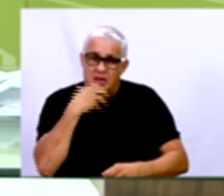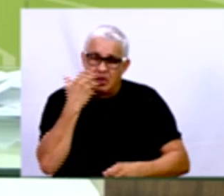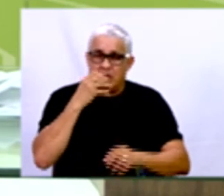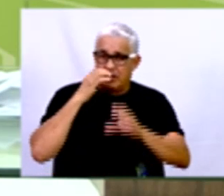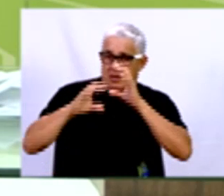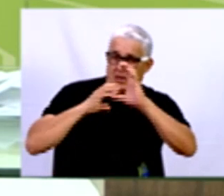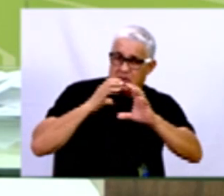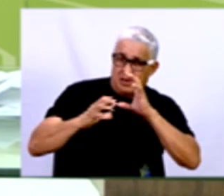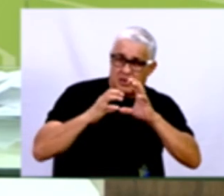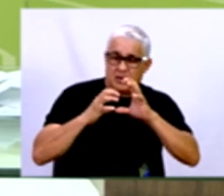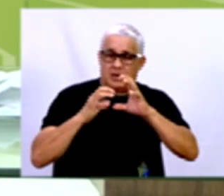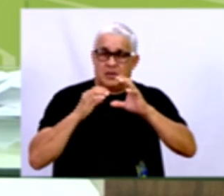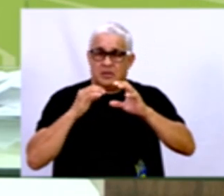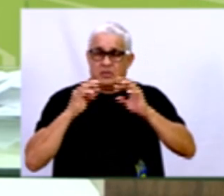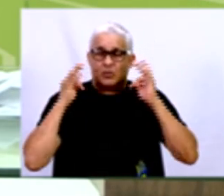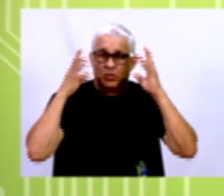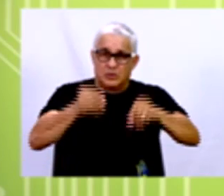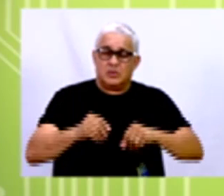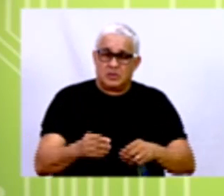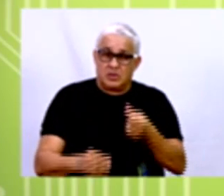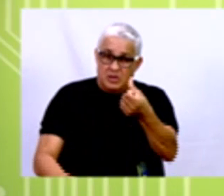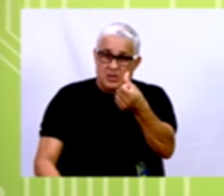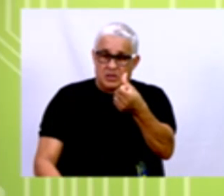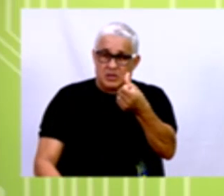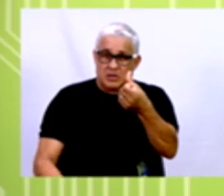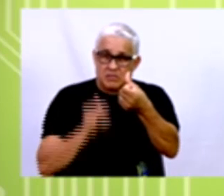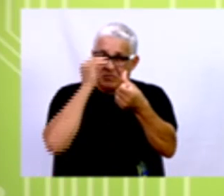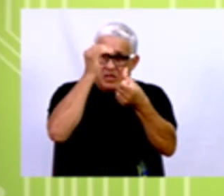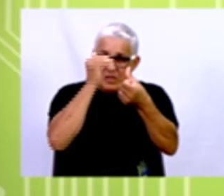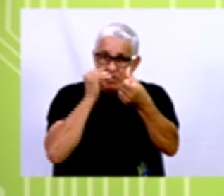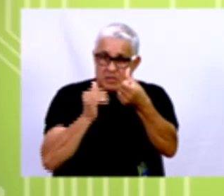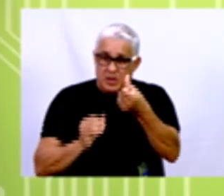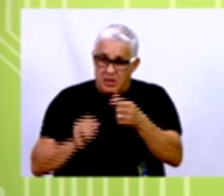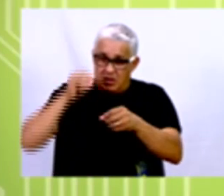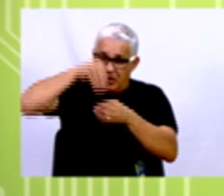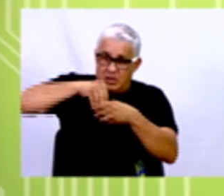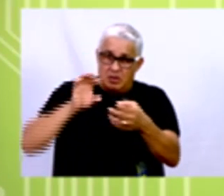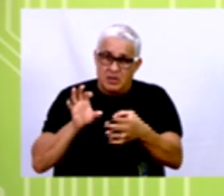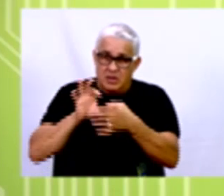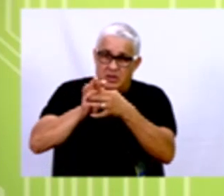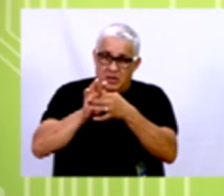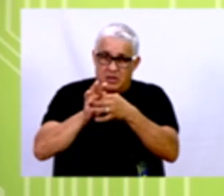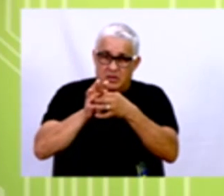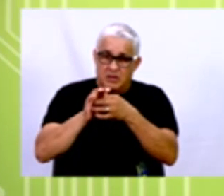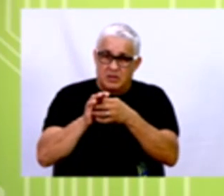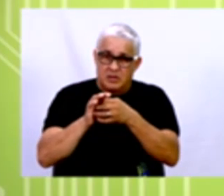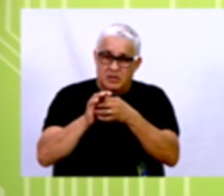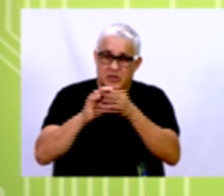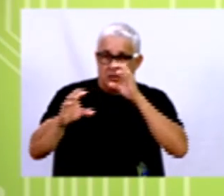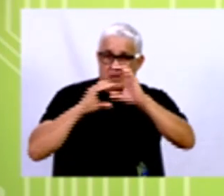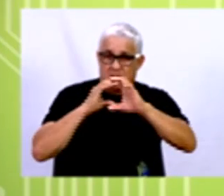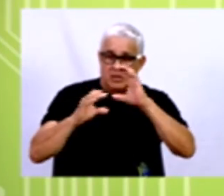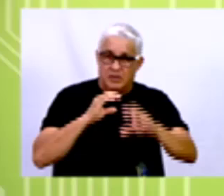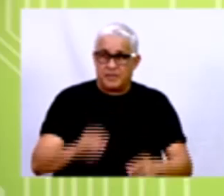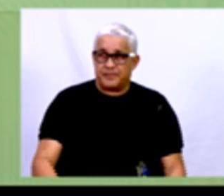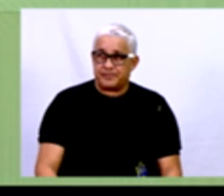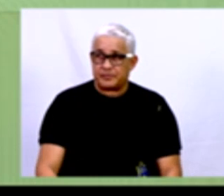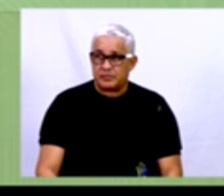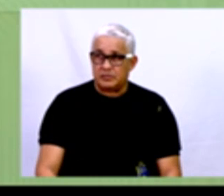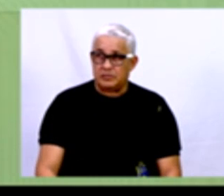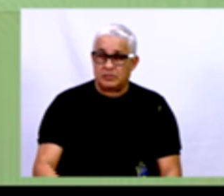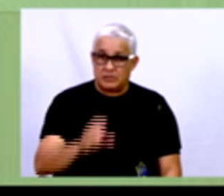Cláudia? Isso. Então, são 6 elementos que estão envolvidos, né, no processo da comunicação. São eles: